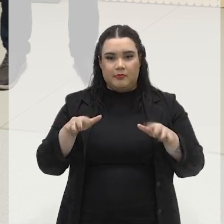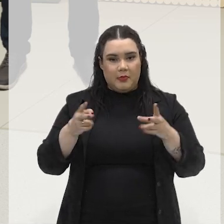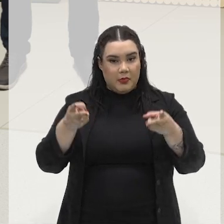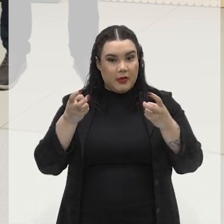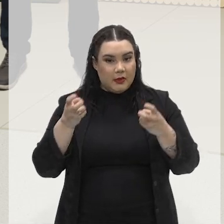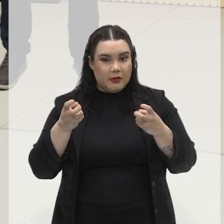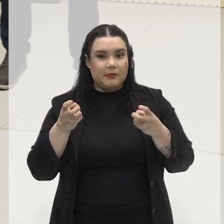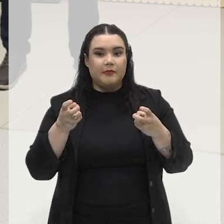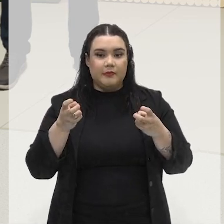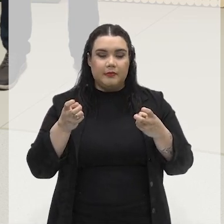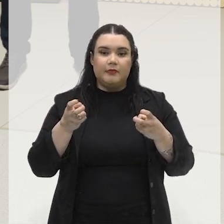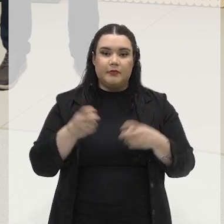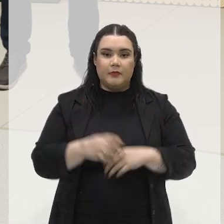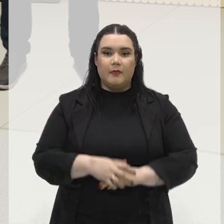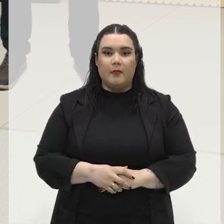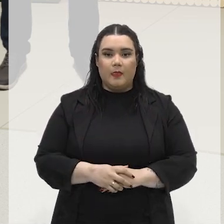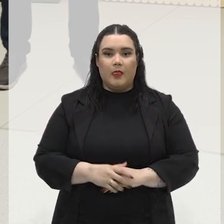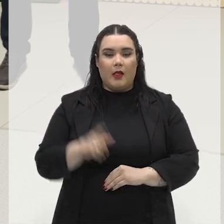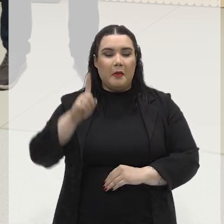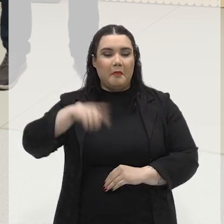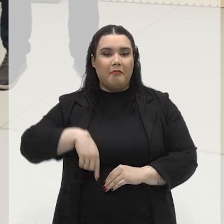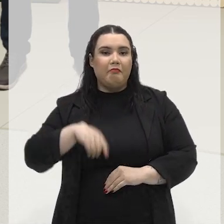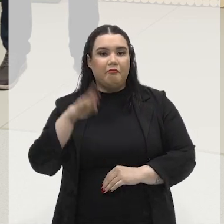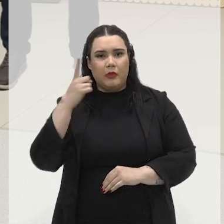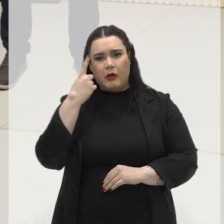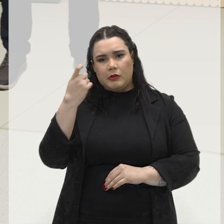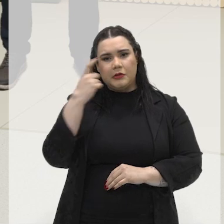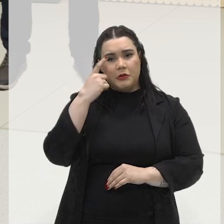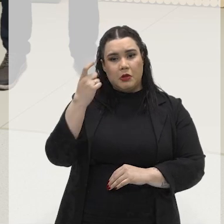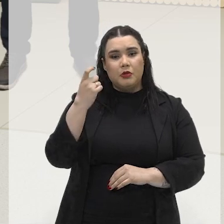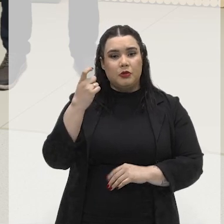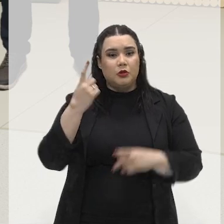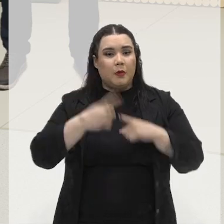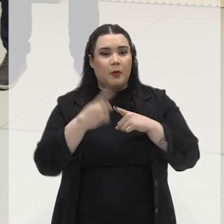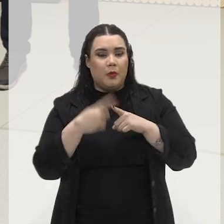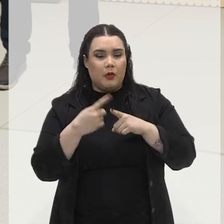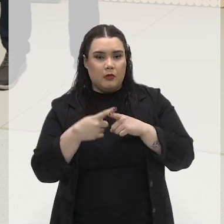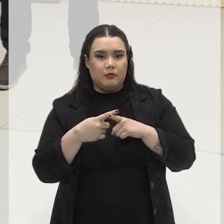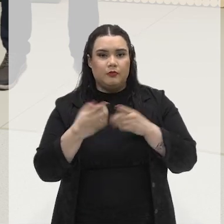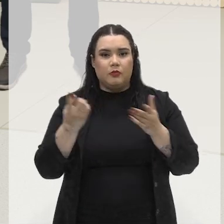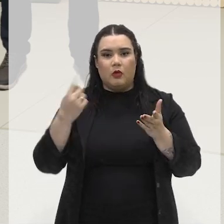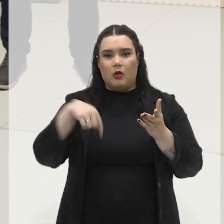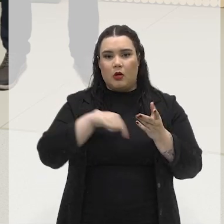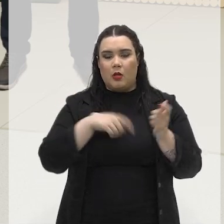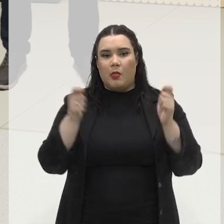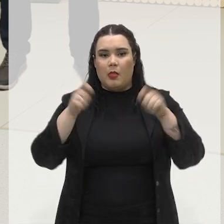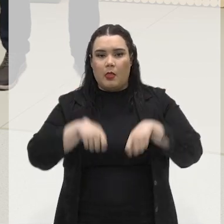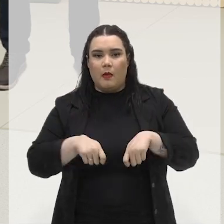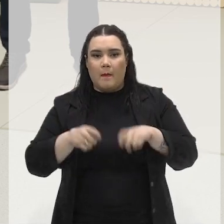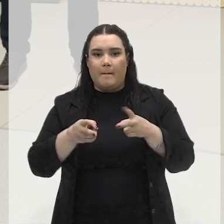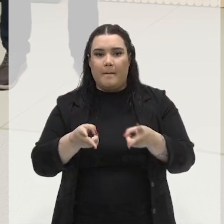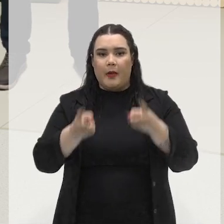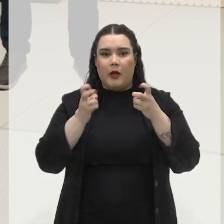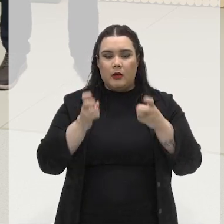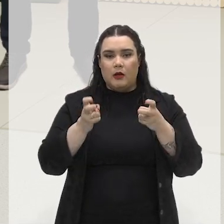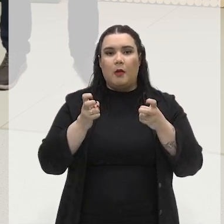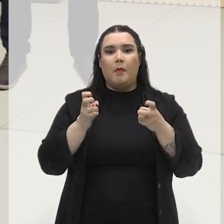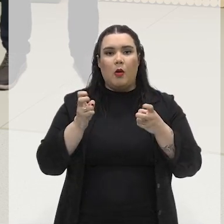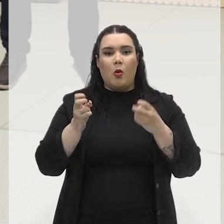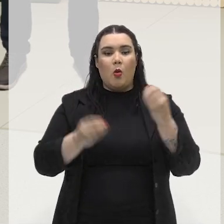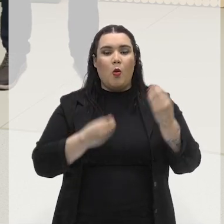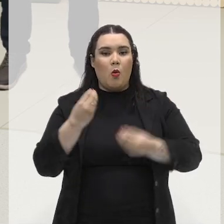nêutrons, tá, pessoal? Isso é muito bacana, isso é muito bacana. Por quê? Porque assim a gente consegue perceber o que